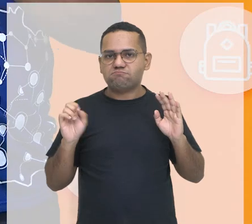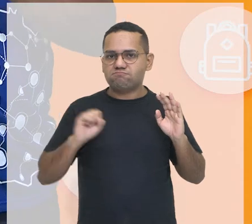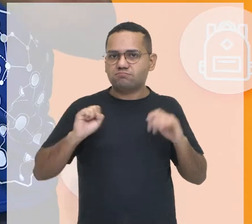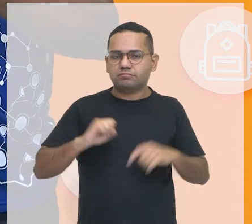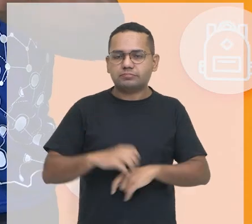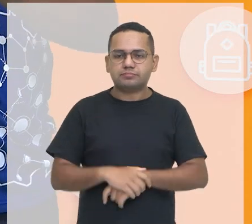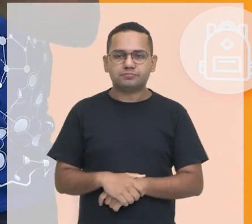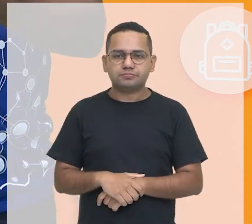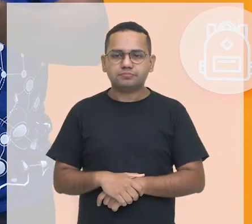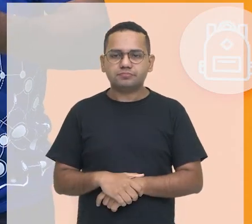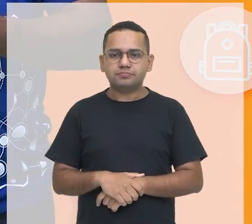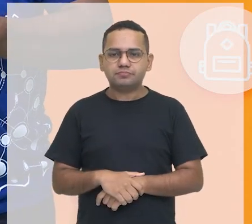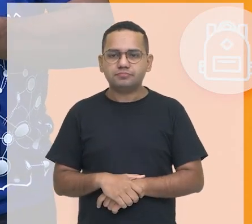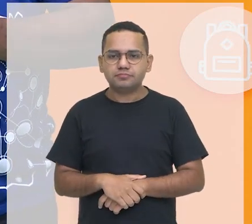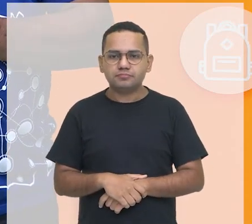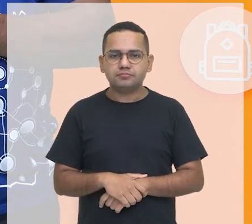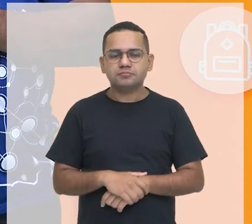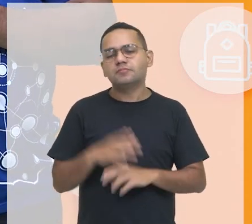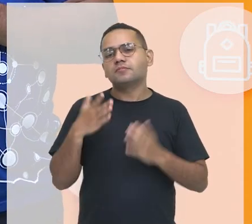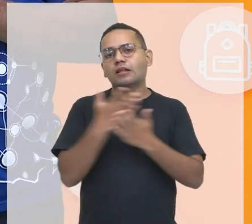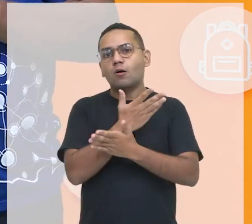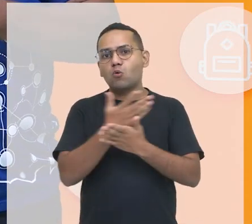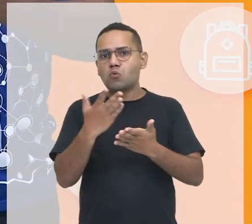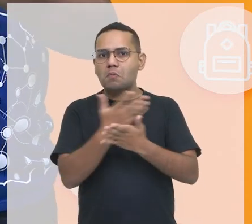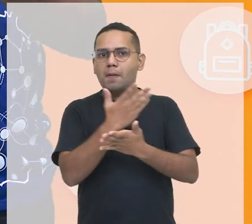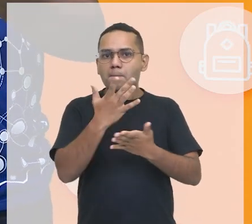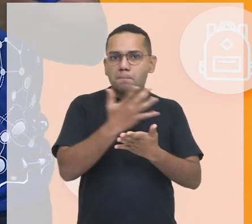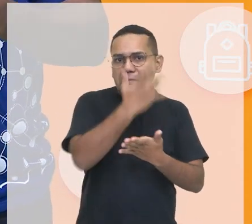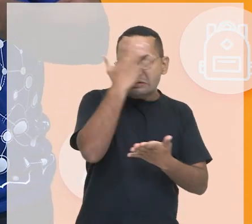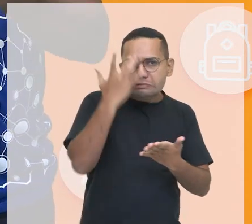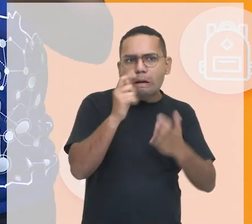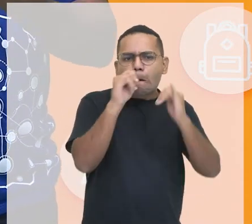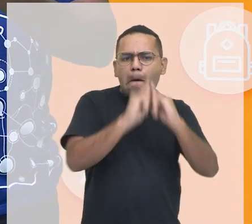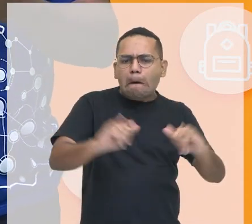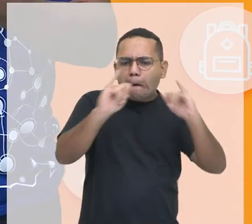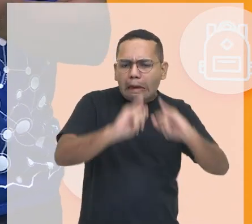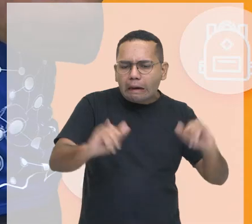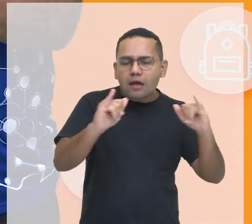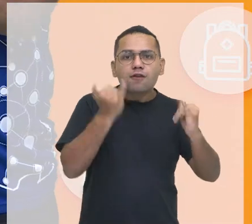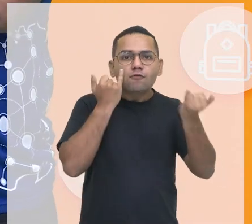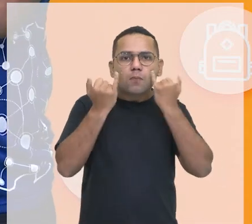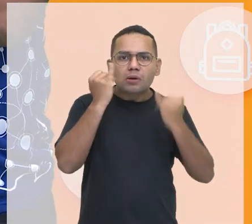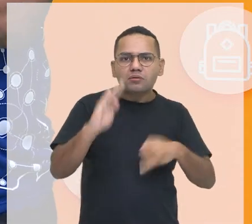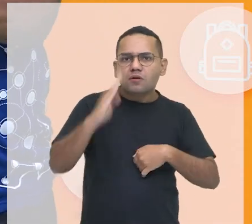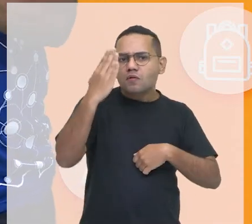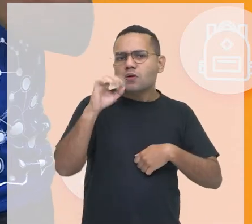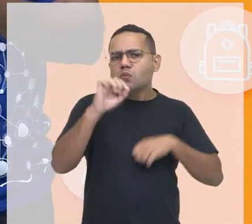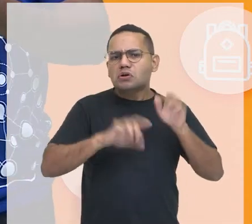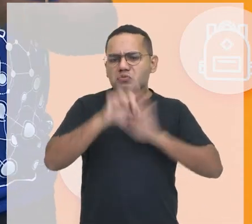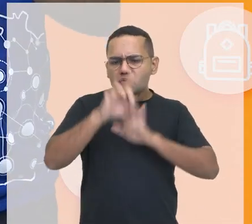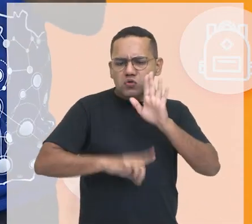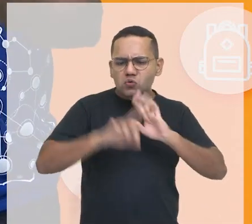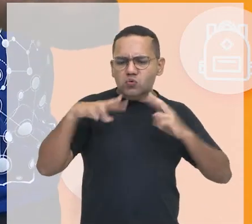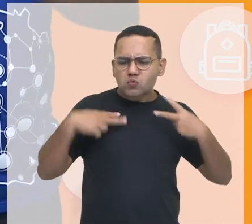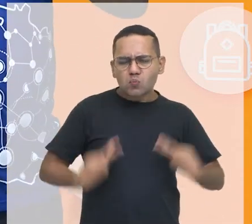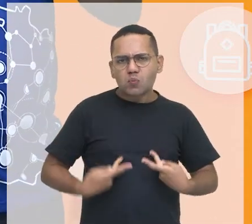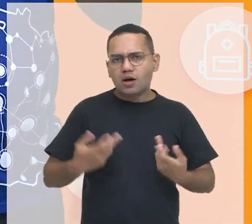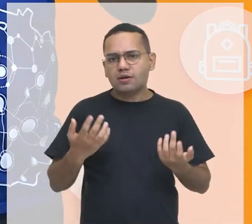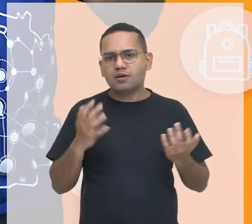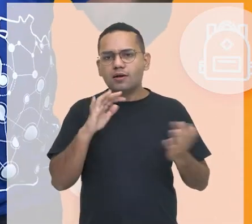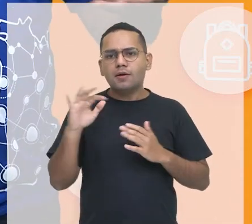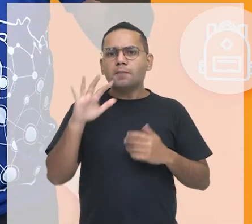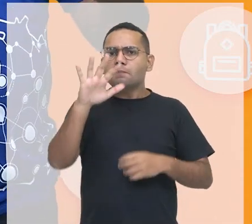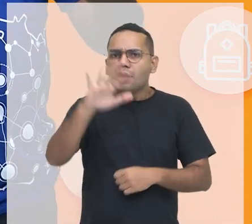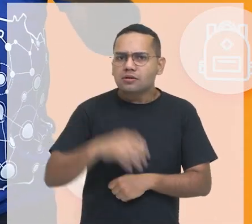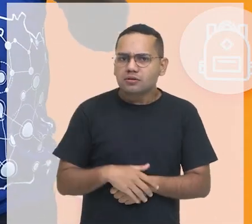que difundem ideias falsas, ideias errôneas para enganar sobre os direitos humanos. Os direitos humanos é o direito do